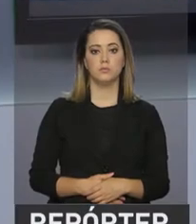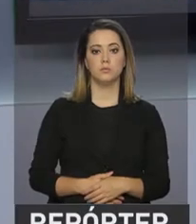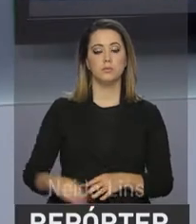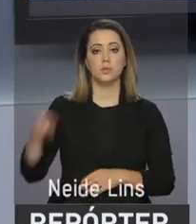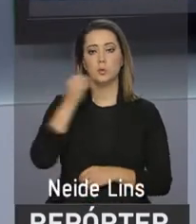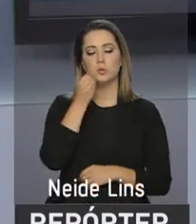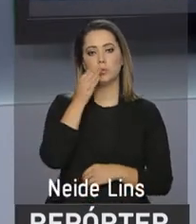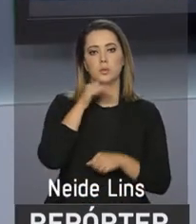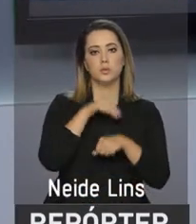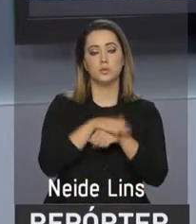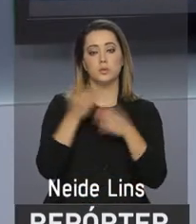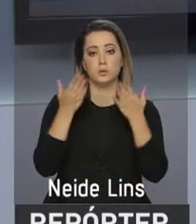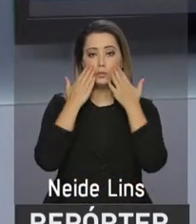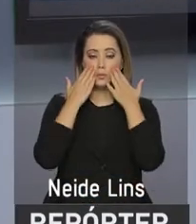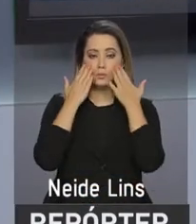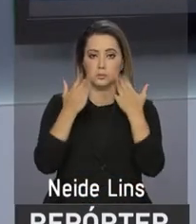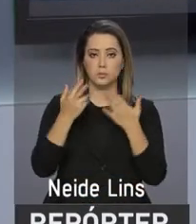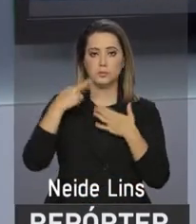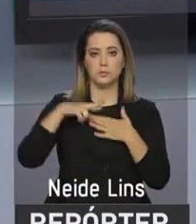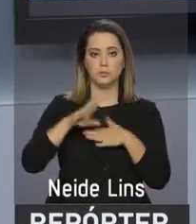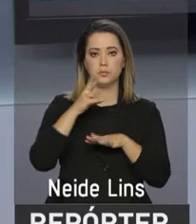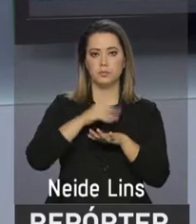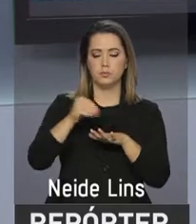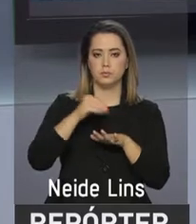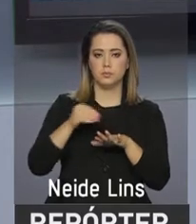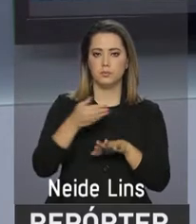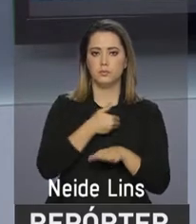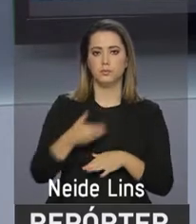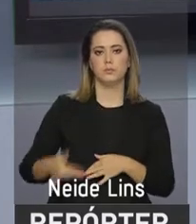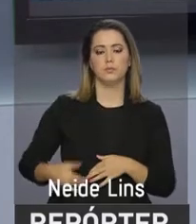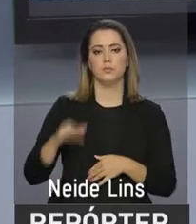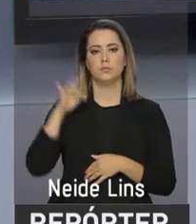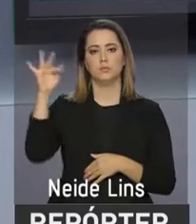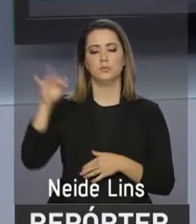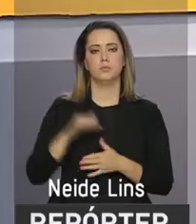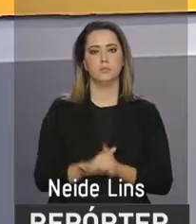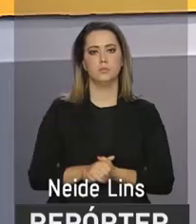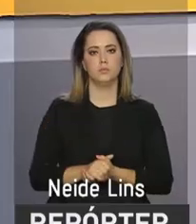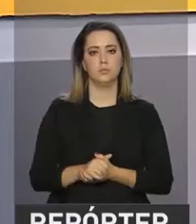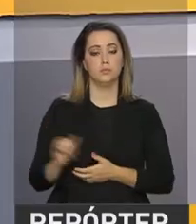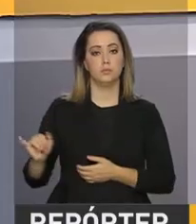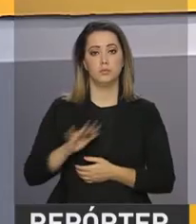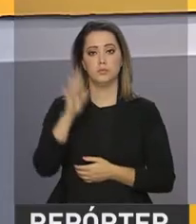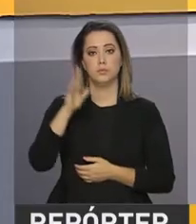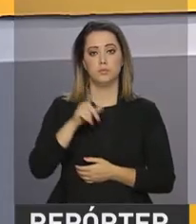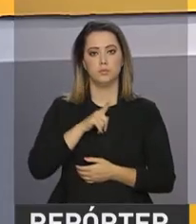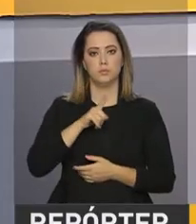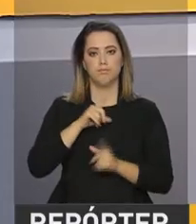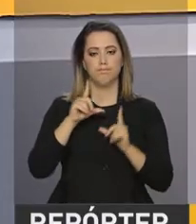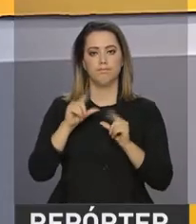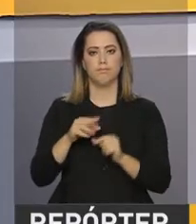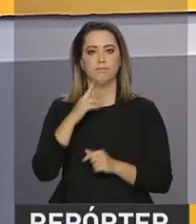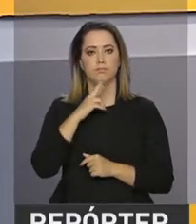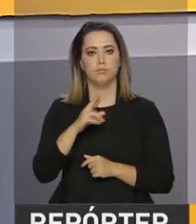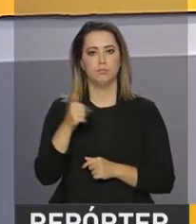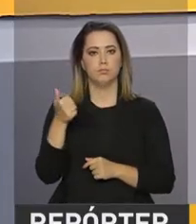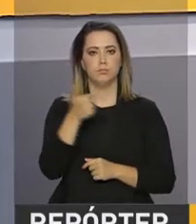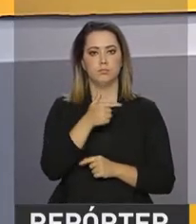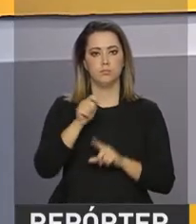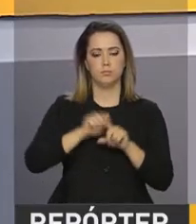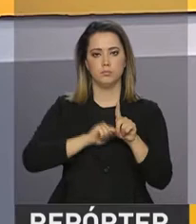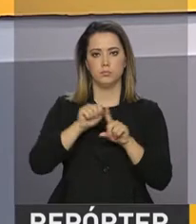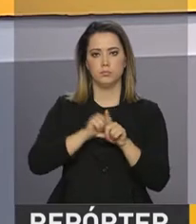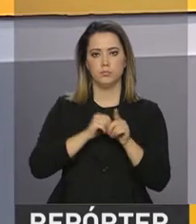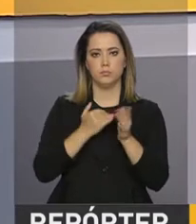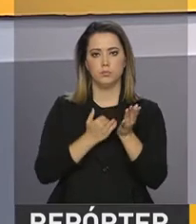Olá, boa noite. Começa agora o Repórter NBR com as notícias do governo federal. A inflação registrou o menor resultado para